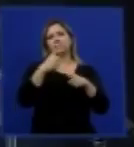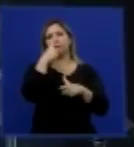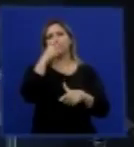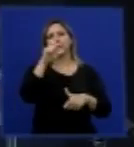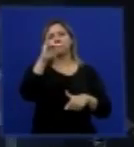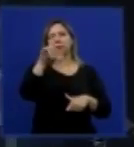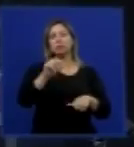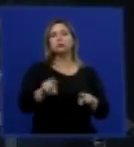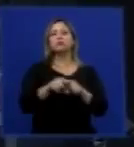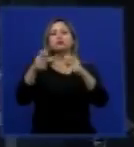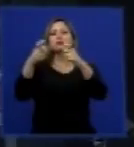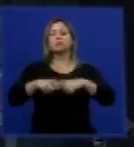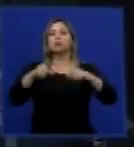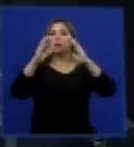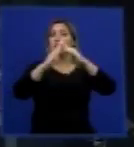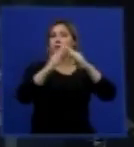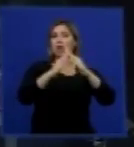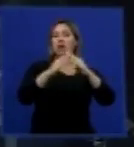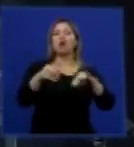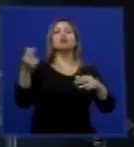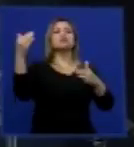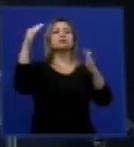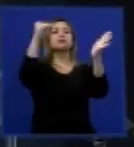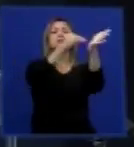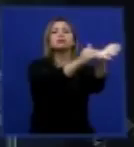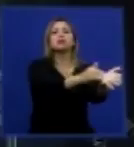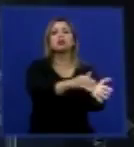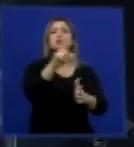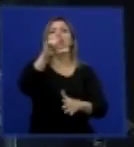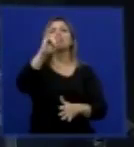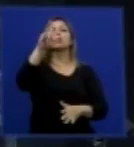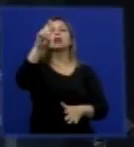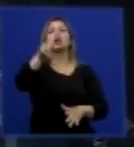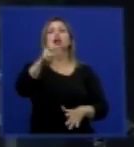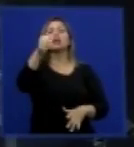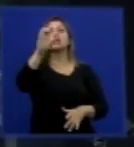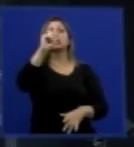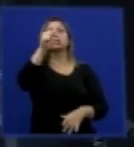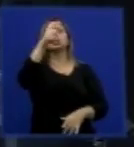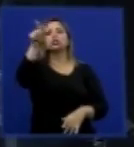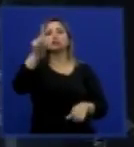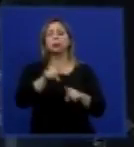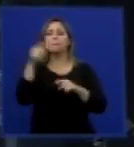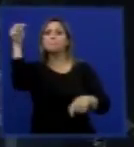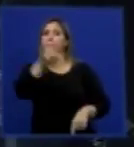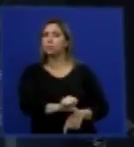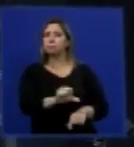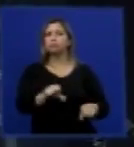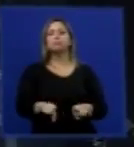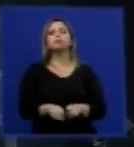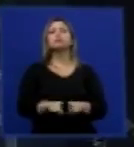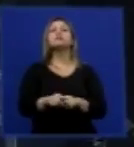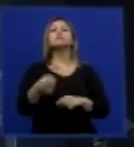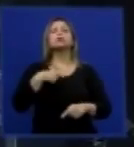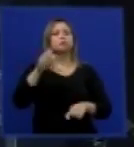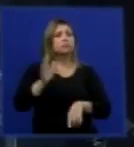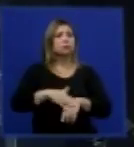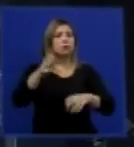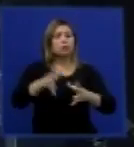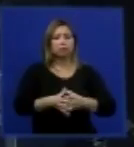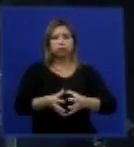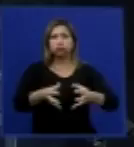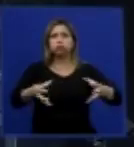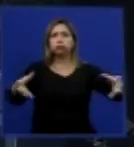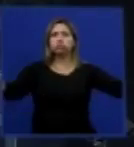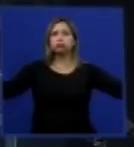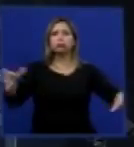nos locais onde ele é depositado temse avançado muito na questão de resíduos